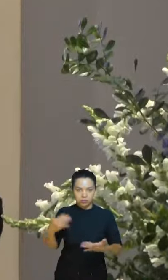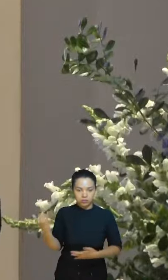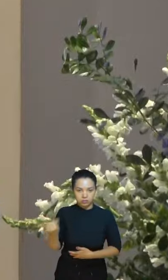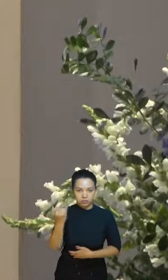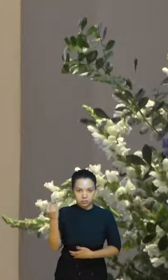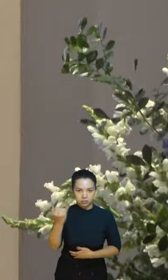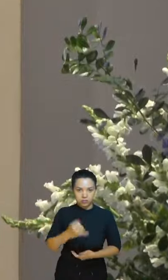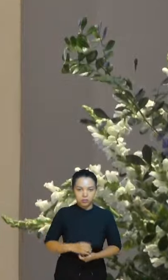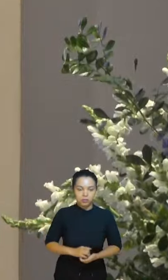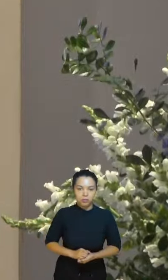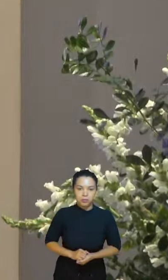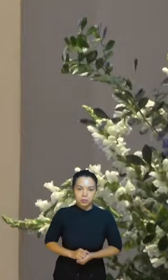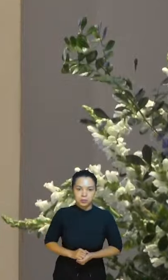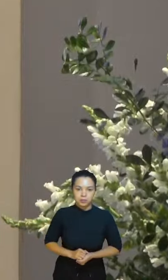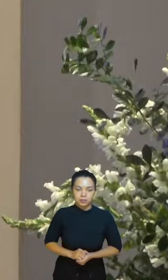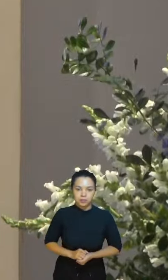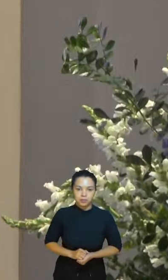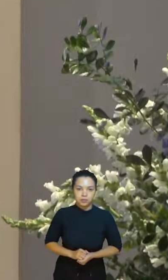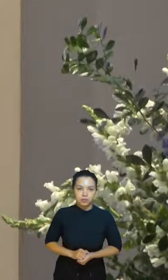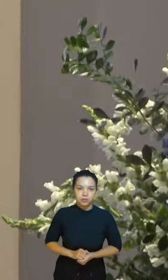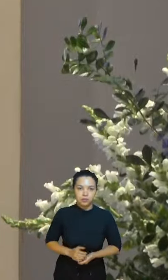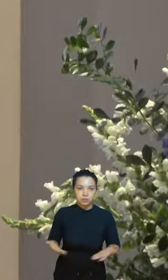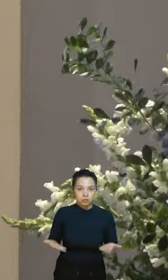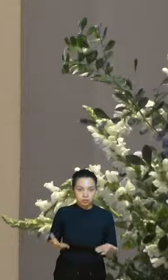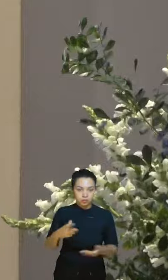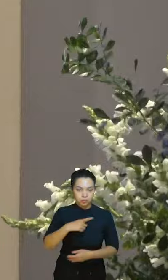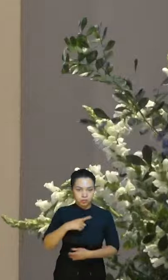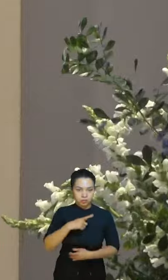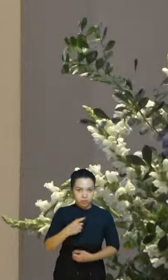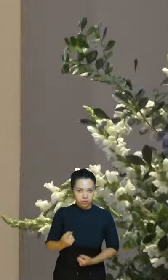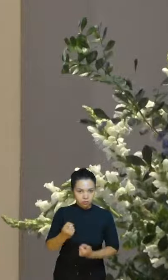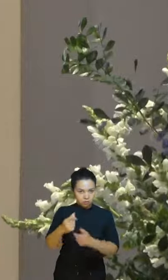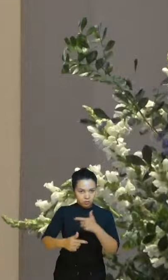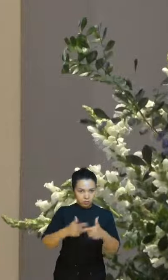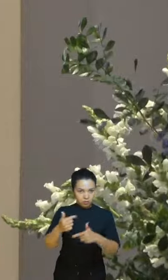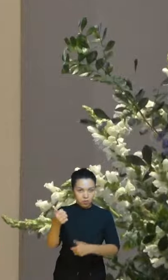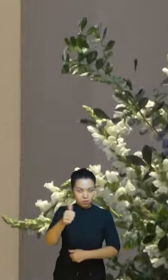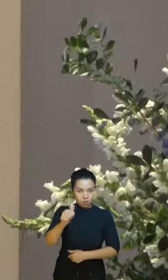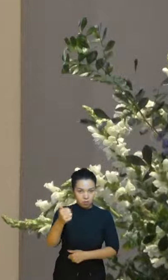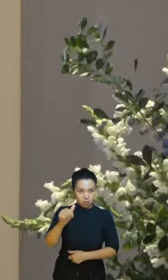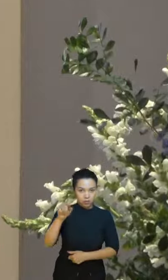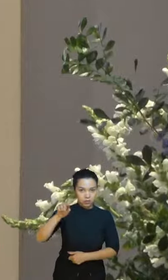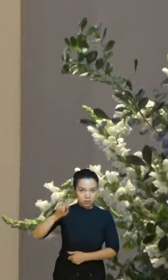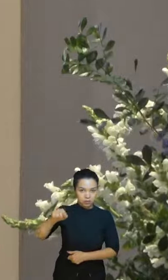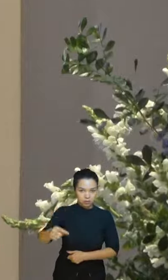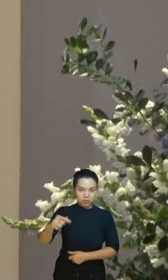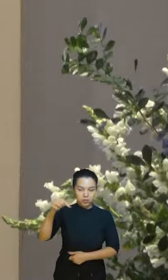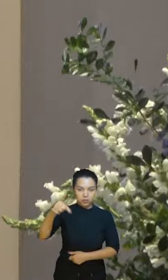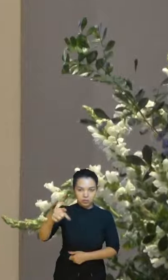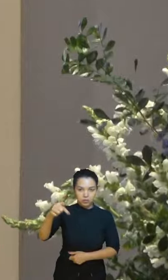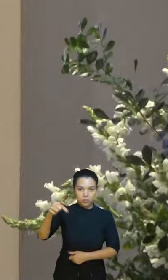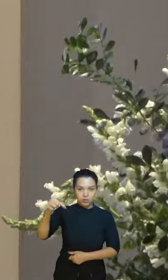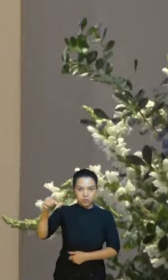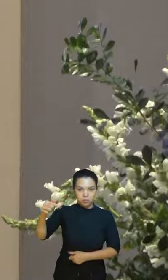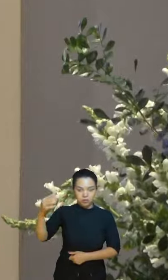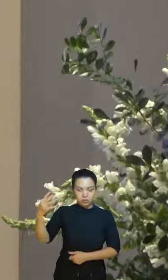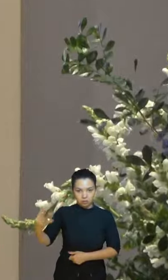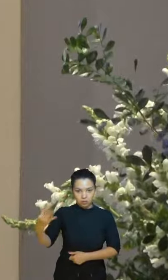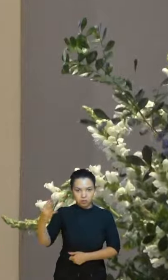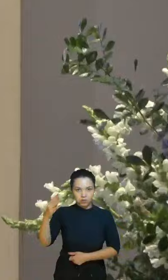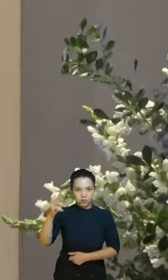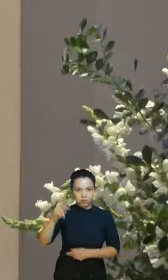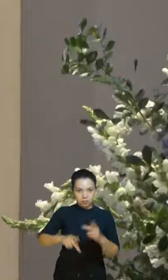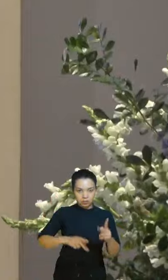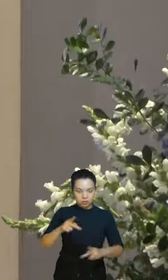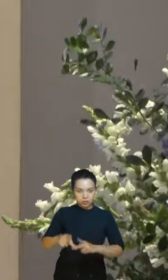importantes nós temos hoje uma força de trabalho de 11.774 pessoas são